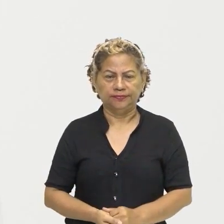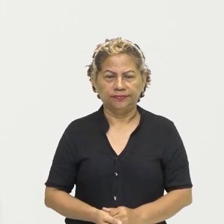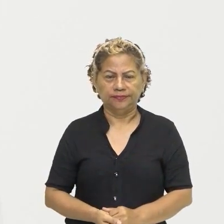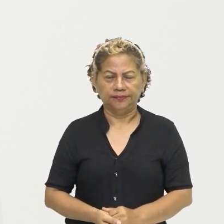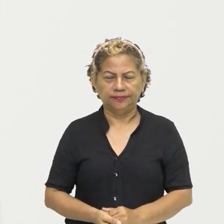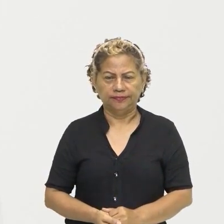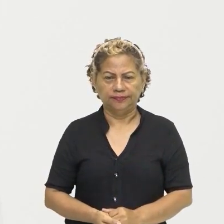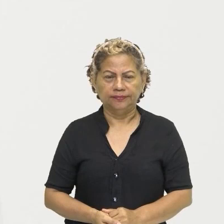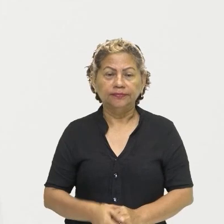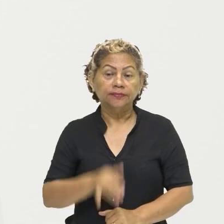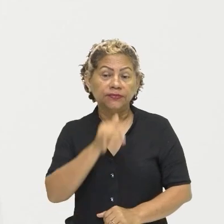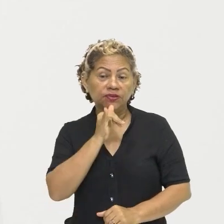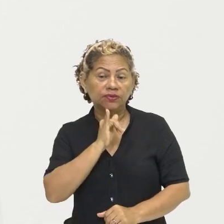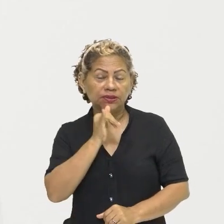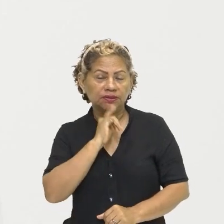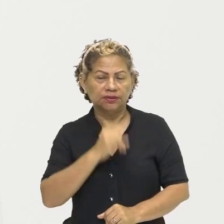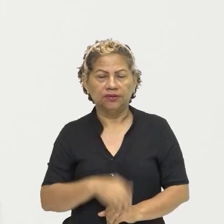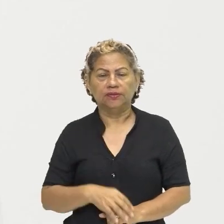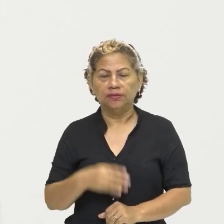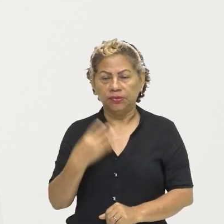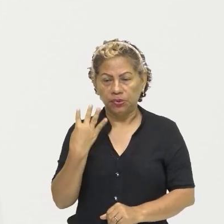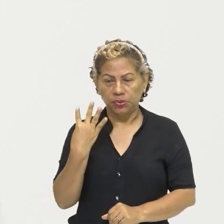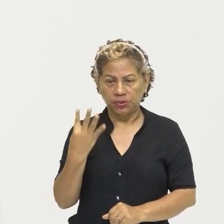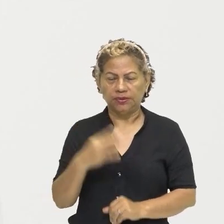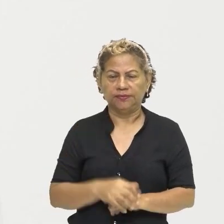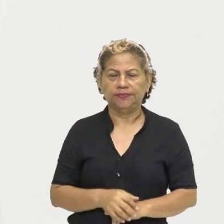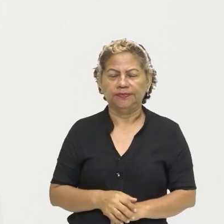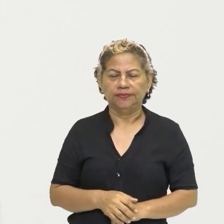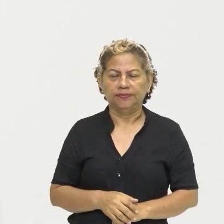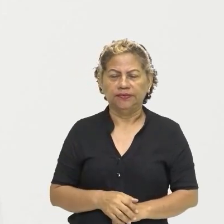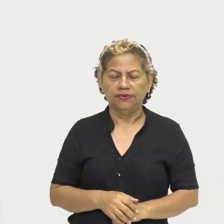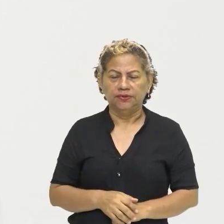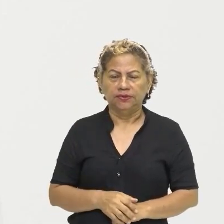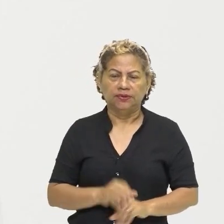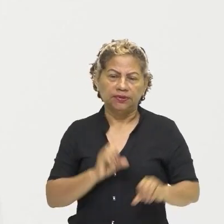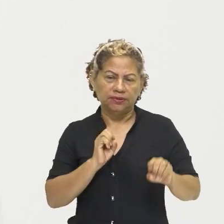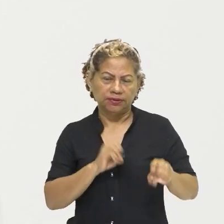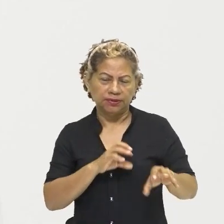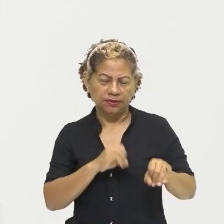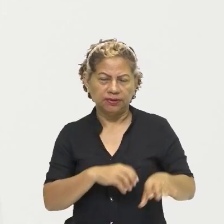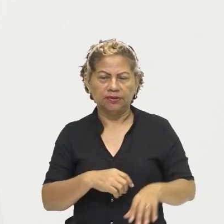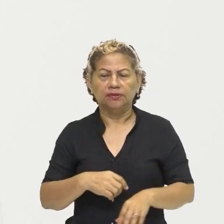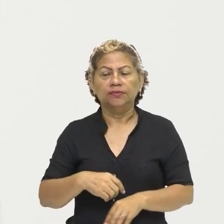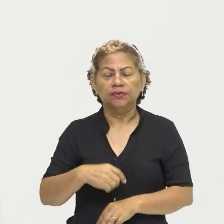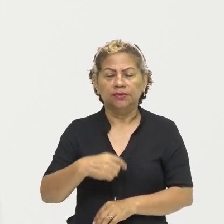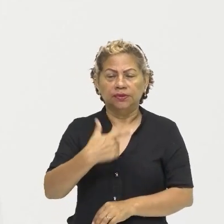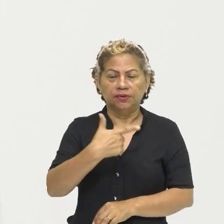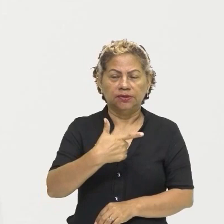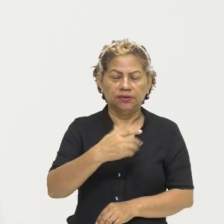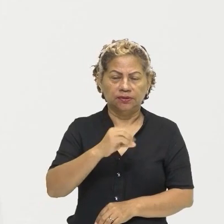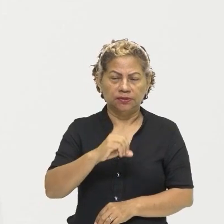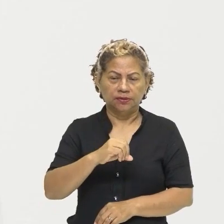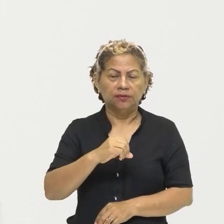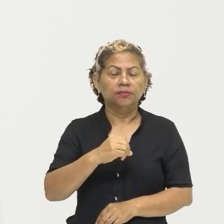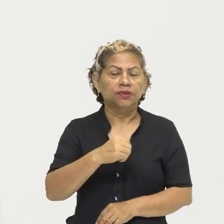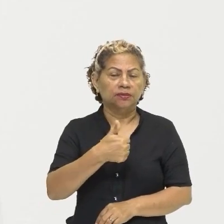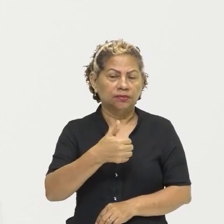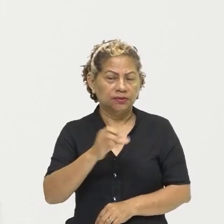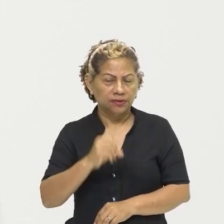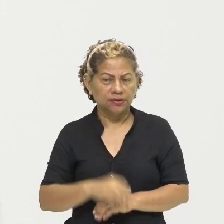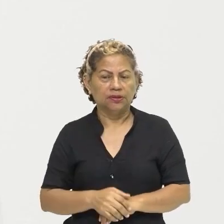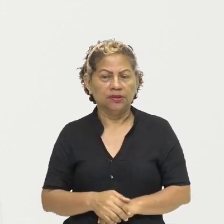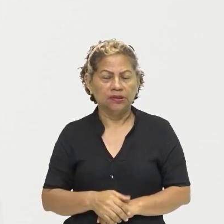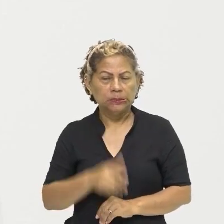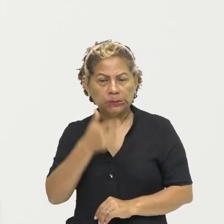4. Em setembro de 2010, Júpiter atingiu a menor distância da Terra em muitos